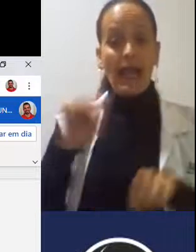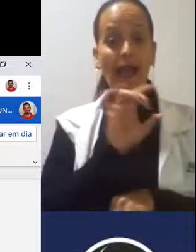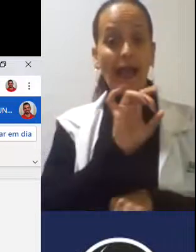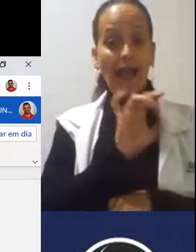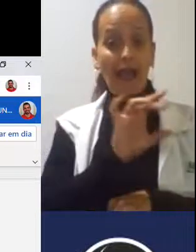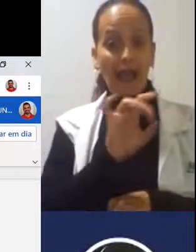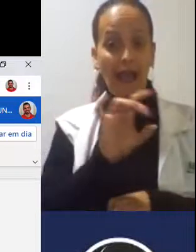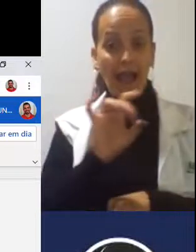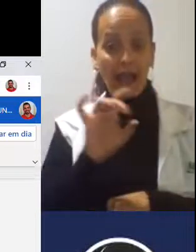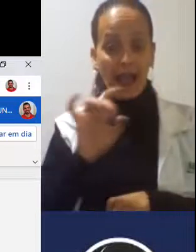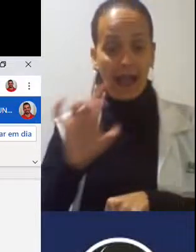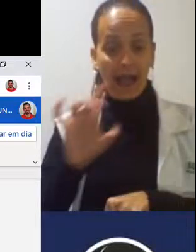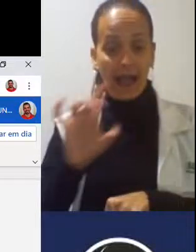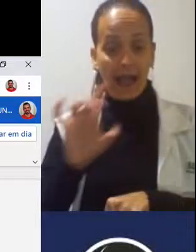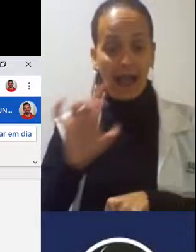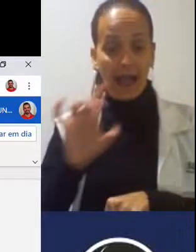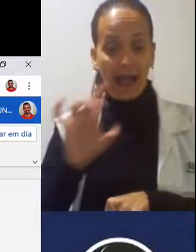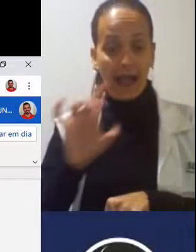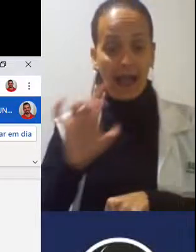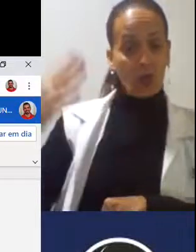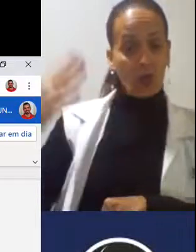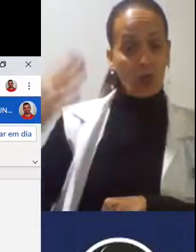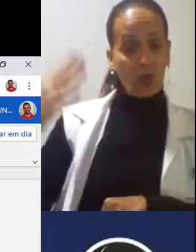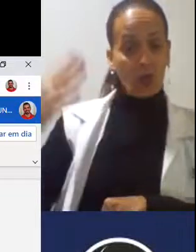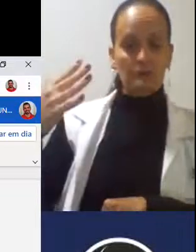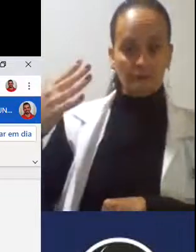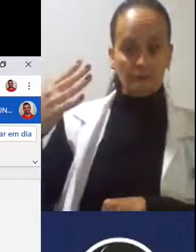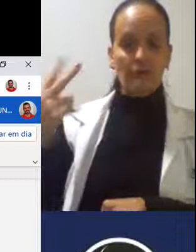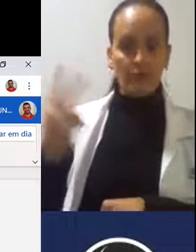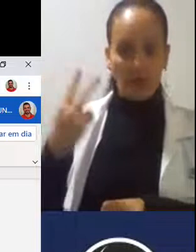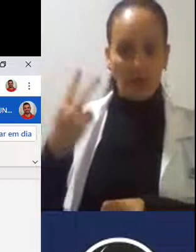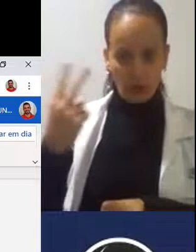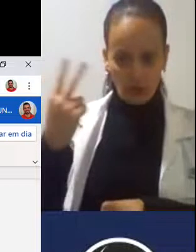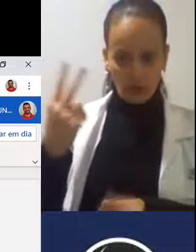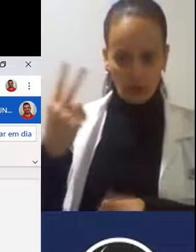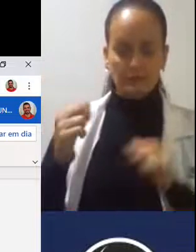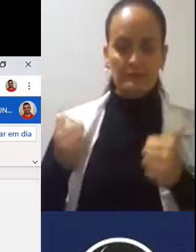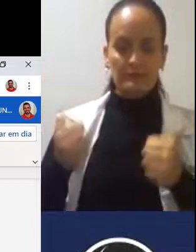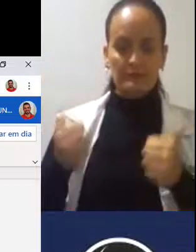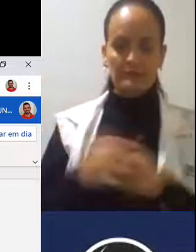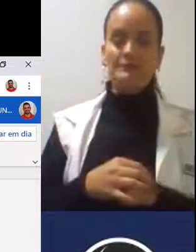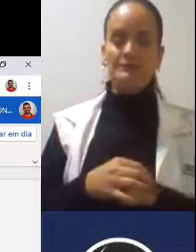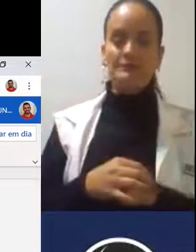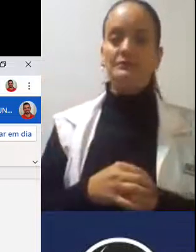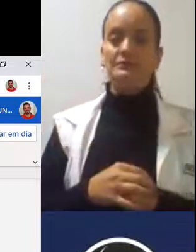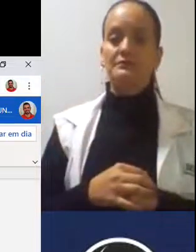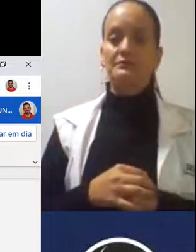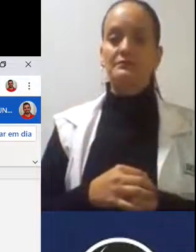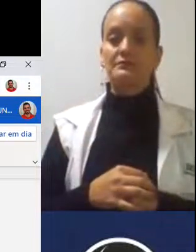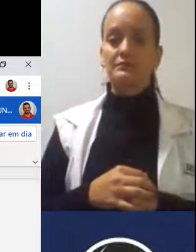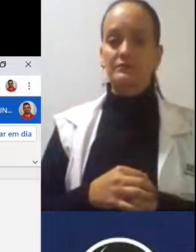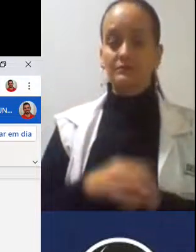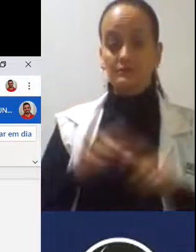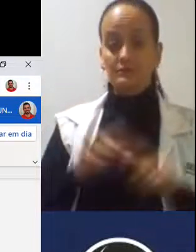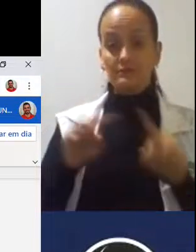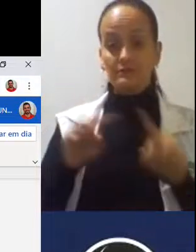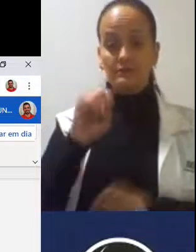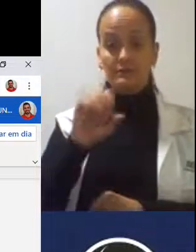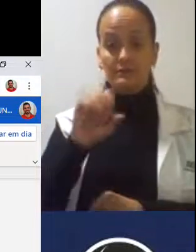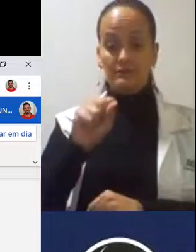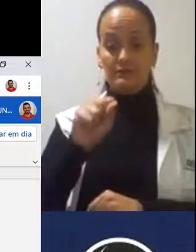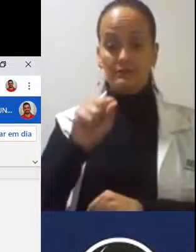Certo? Deixa eu passar aqui para baixo. Então, o valor de cada lâmpada é 242. Só que se a gente ligar em série, ligar essas